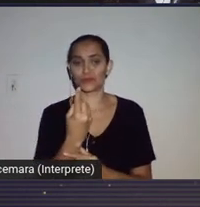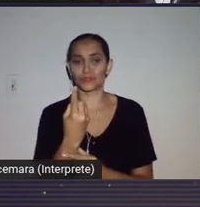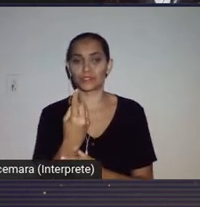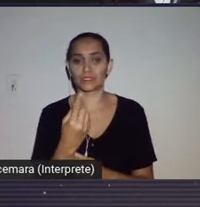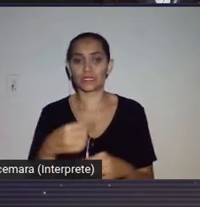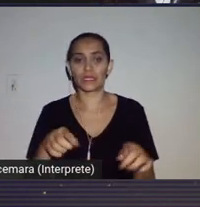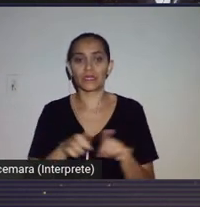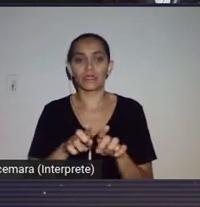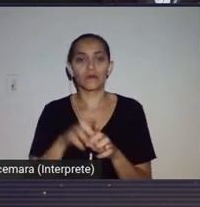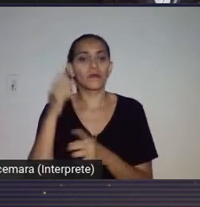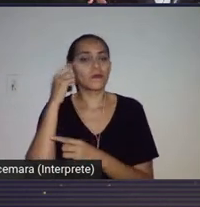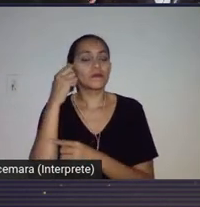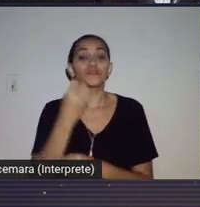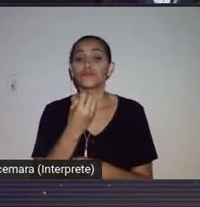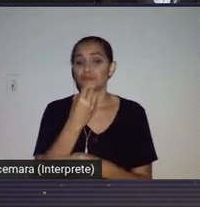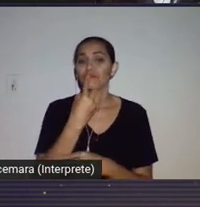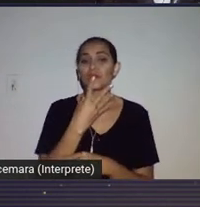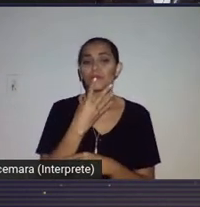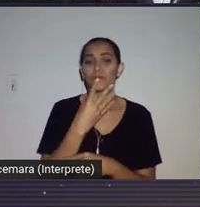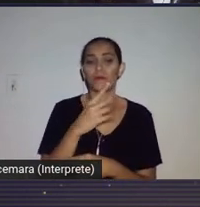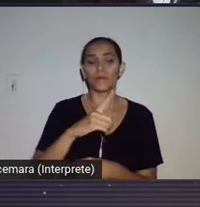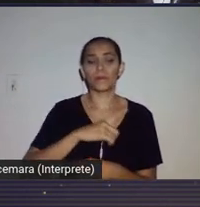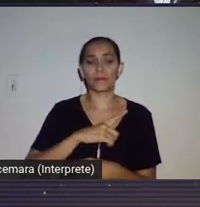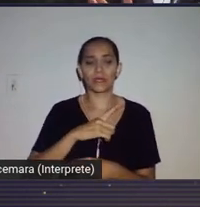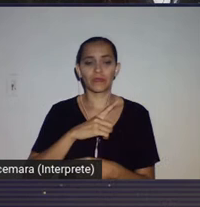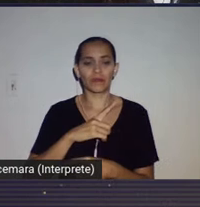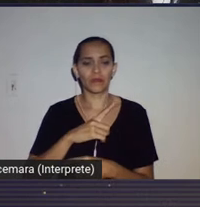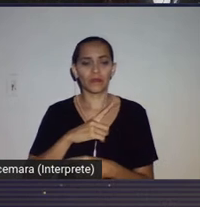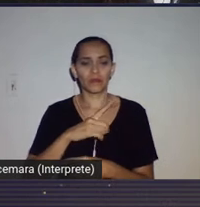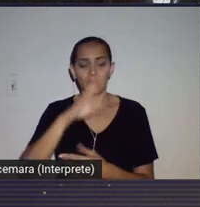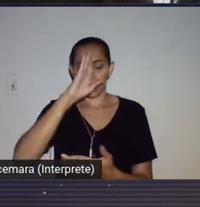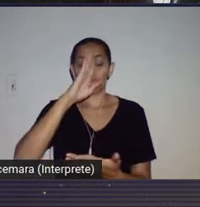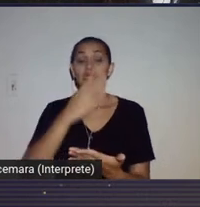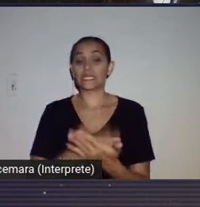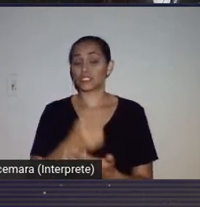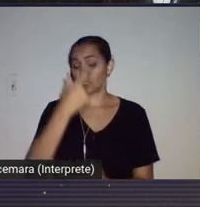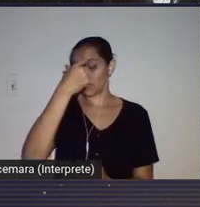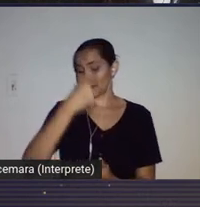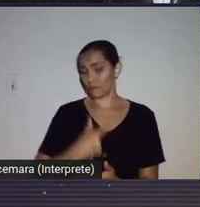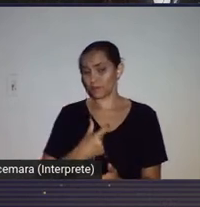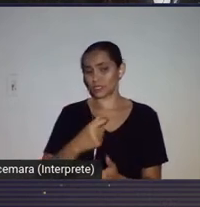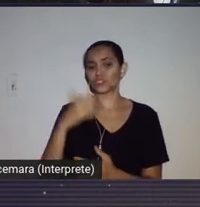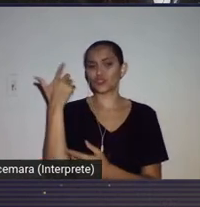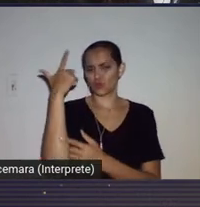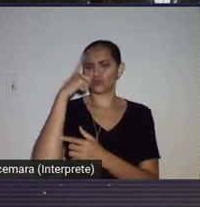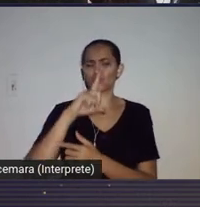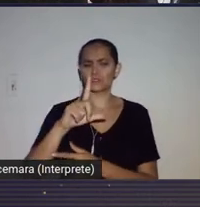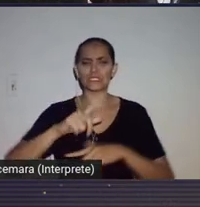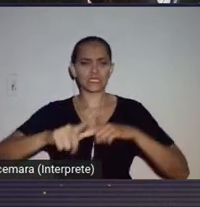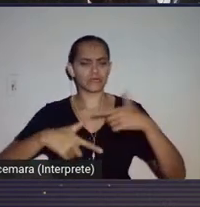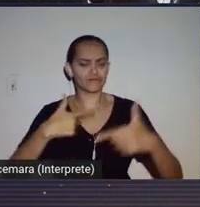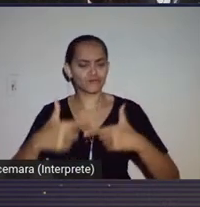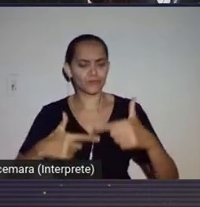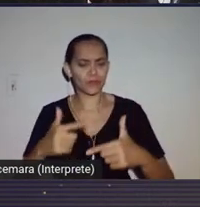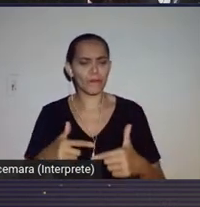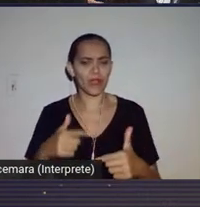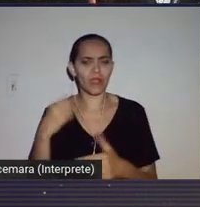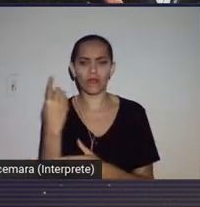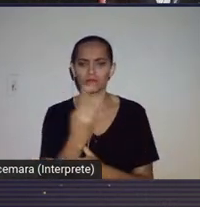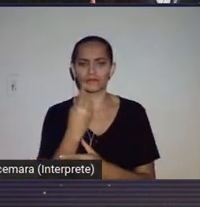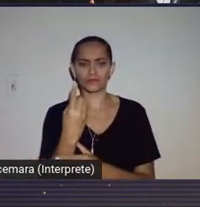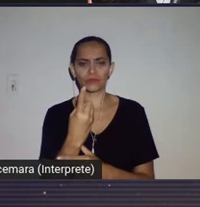acho que foi muito bom para eu criar confiança também de que eu conseguia fazer as coisas sozinha e,